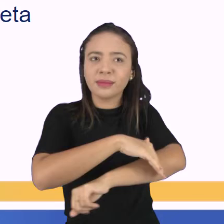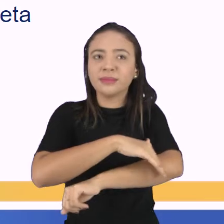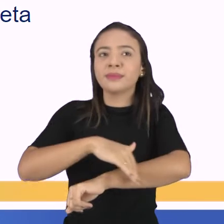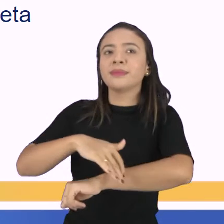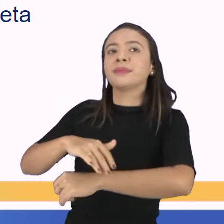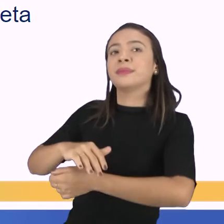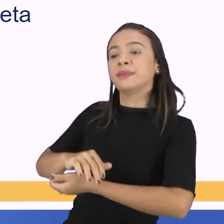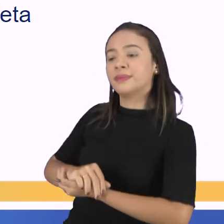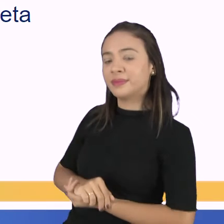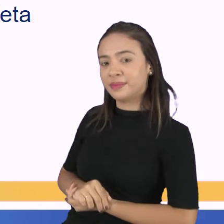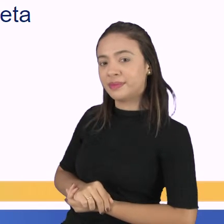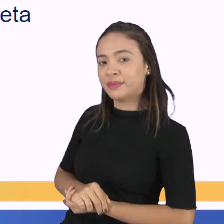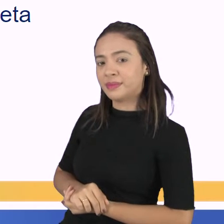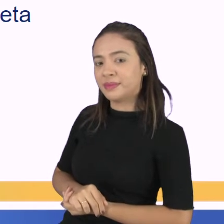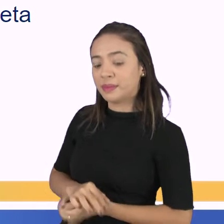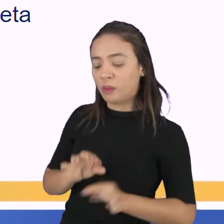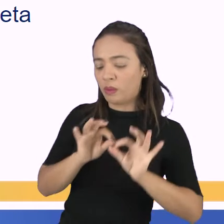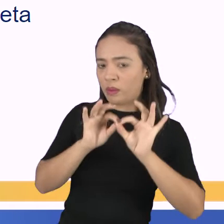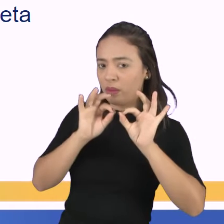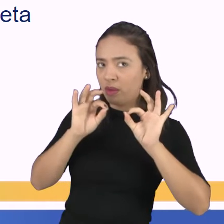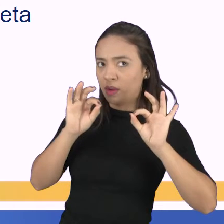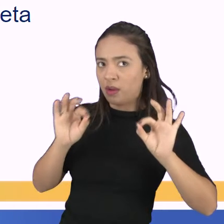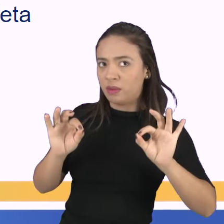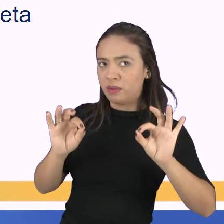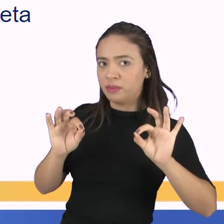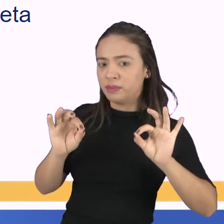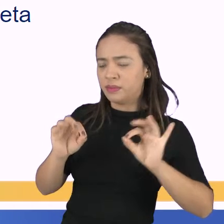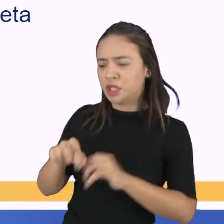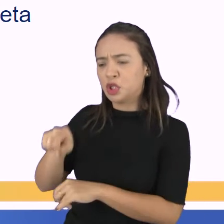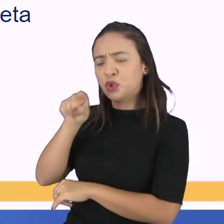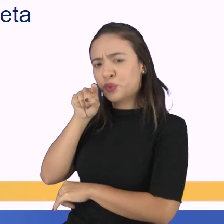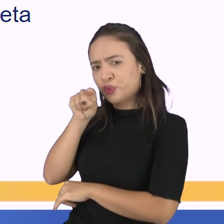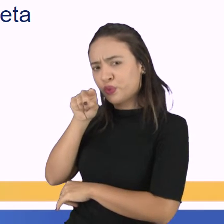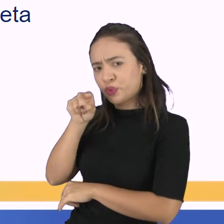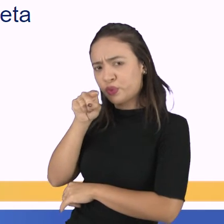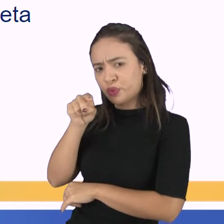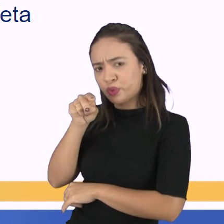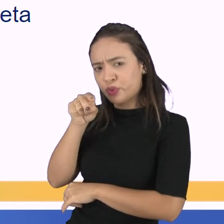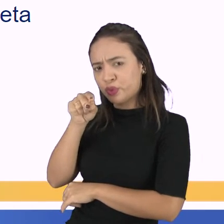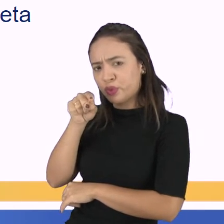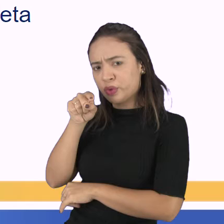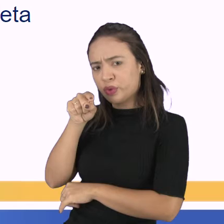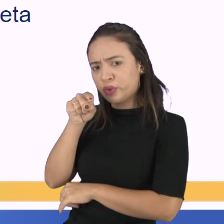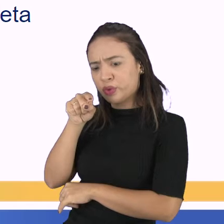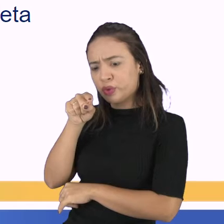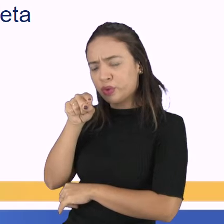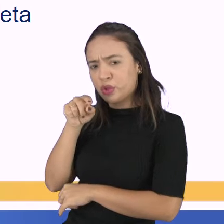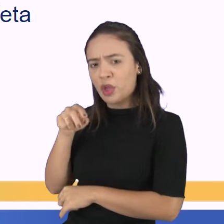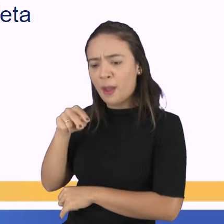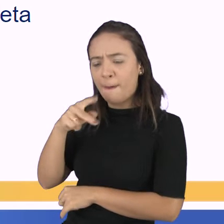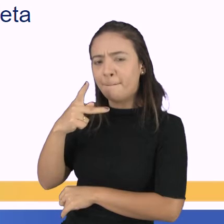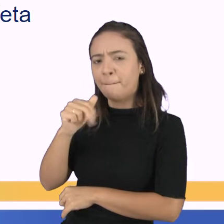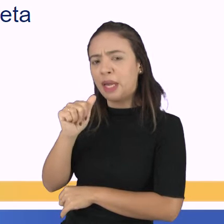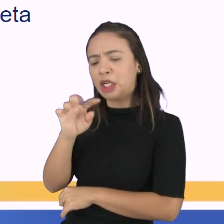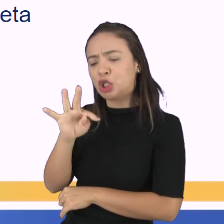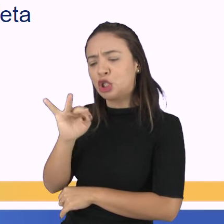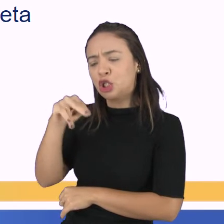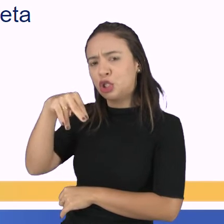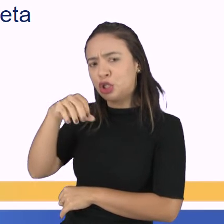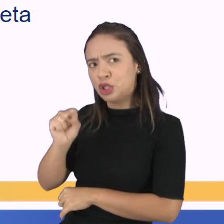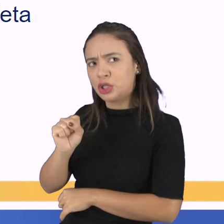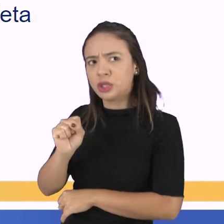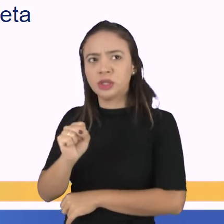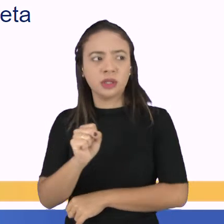próxima pergunta a gente tem um espaço. You rollerblade? Você andar de patins? Yes, and